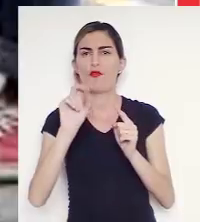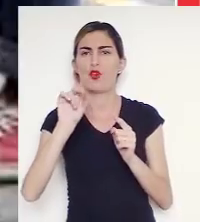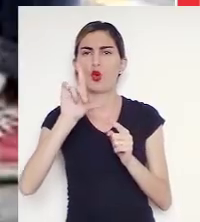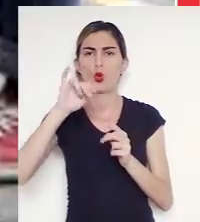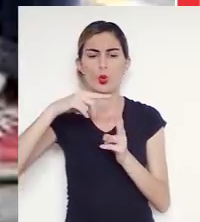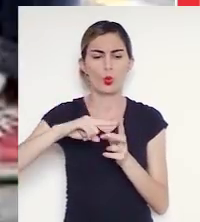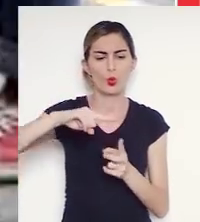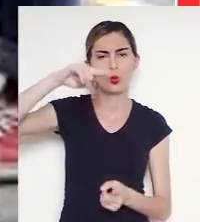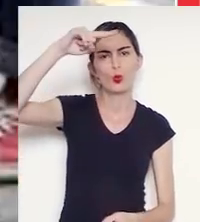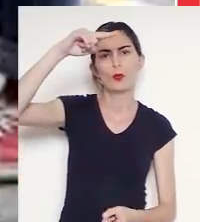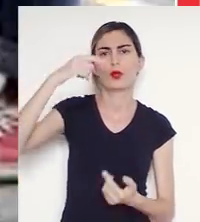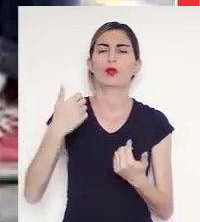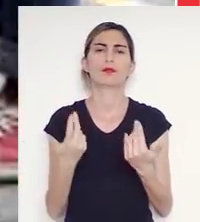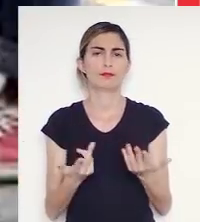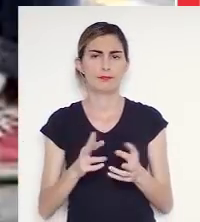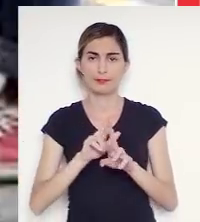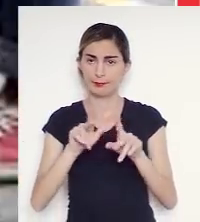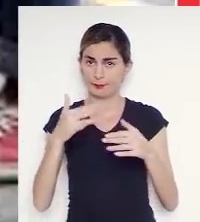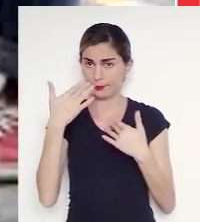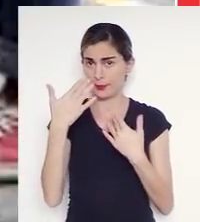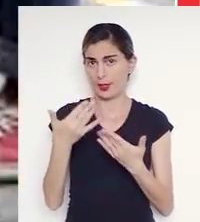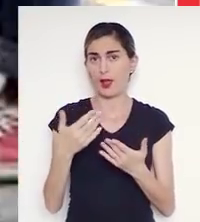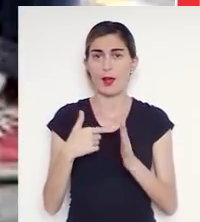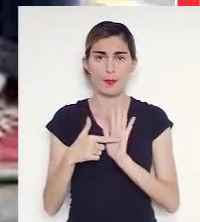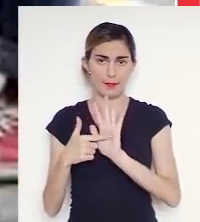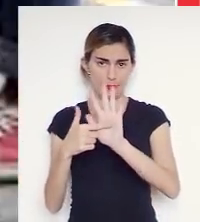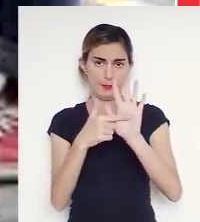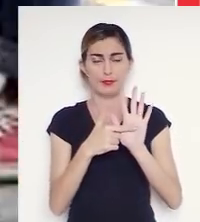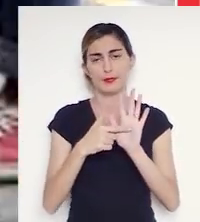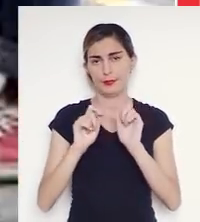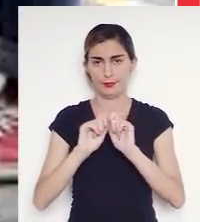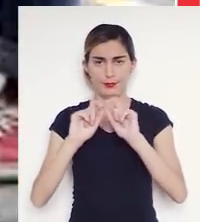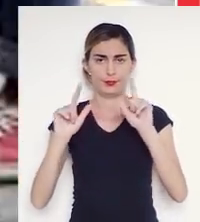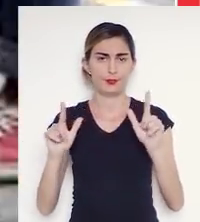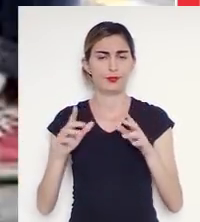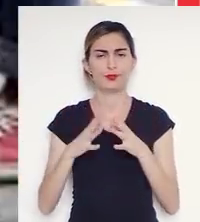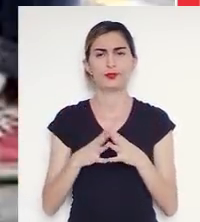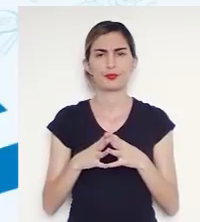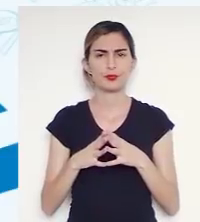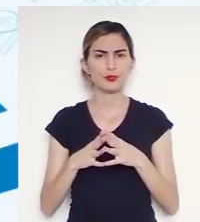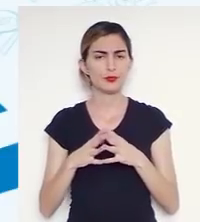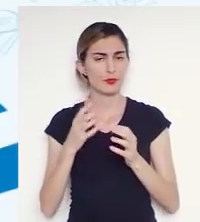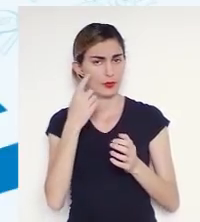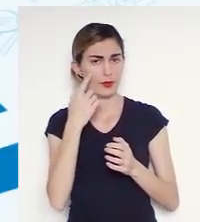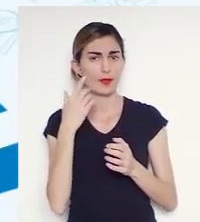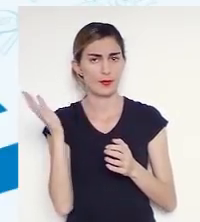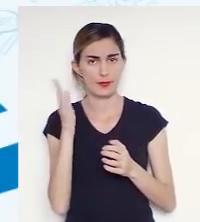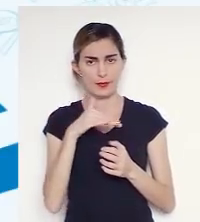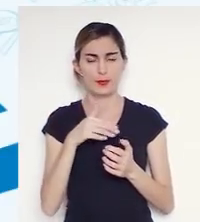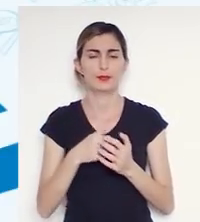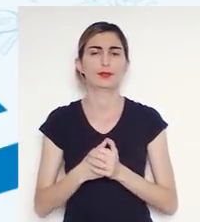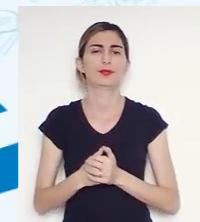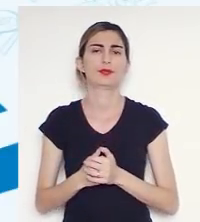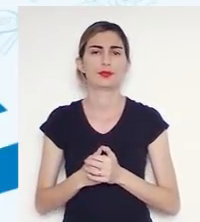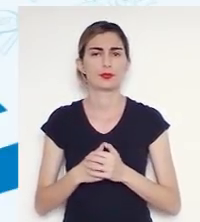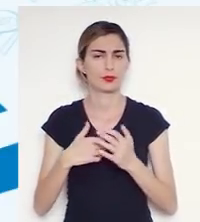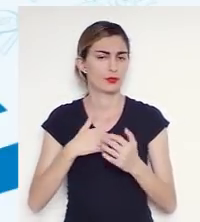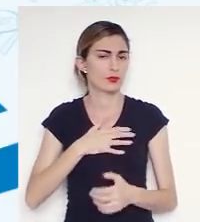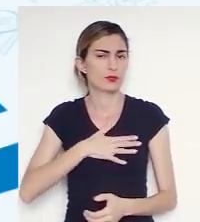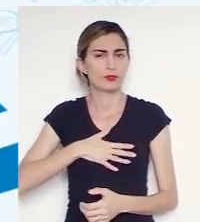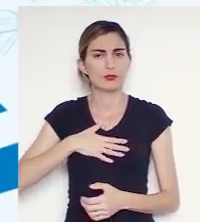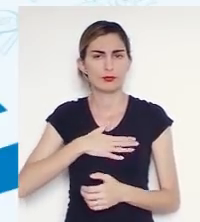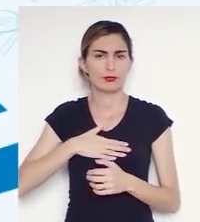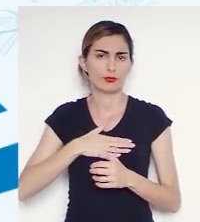volume. Eis aí então a nossa saudação conforme aparece na sua tela. Vamos lá pessoal!